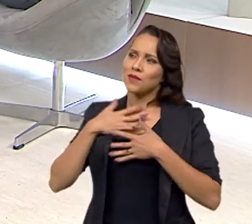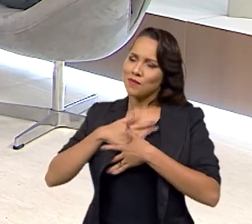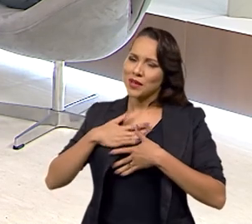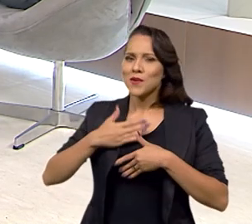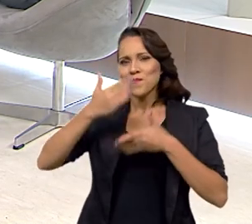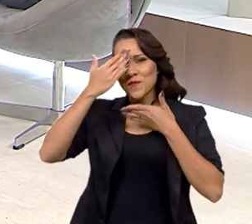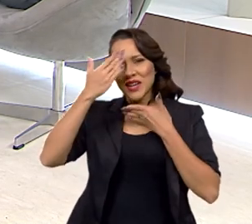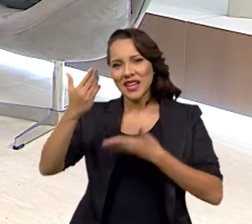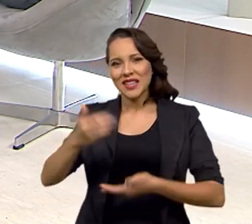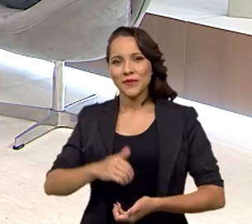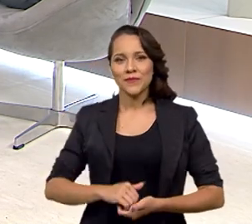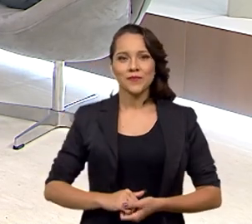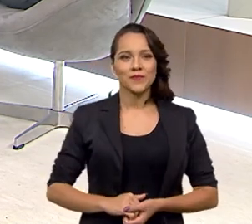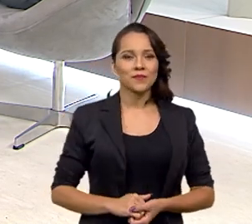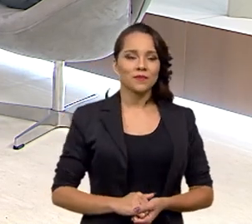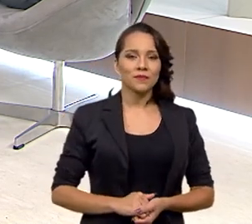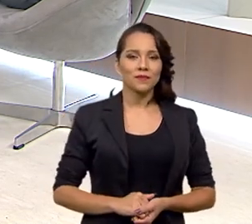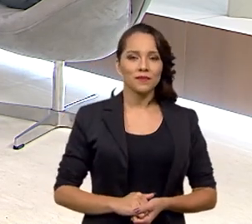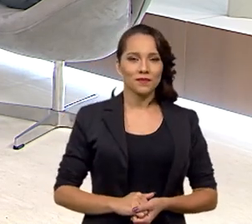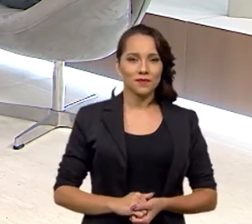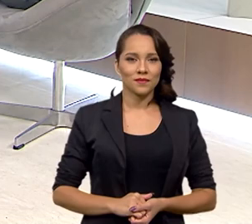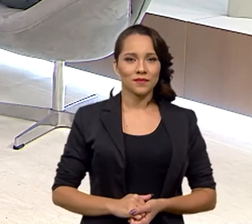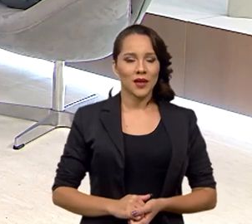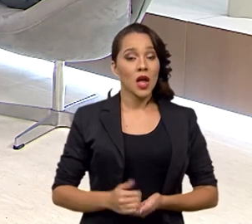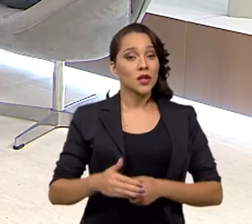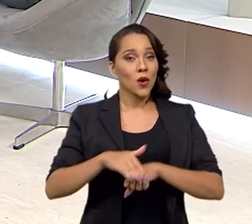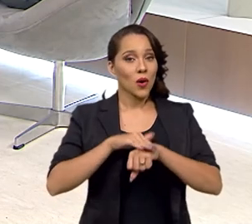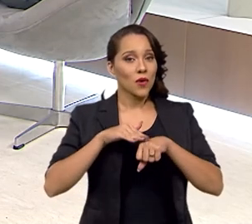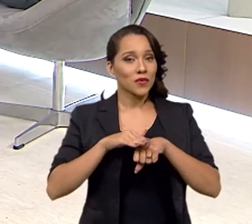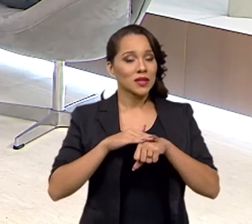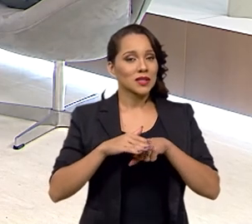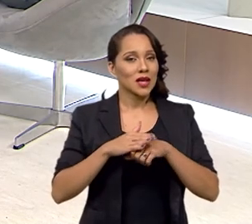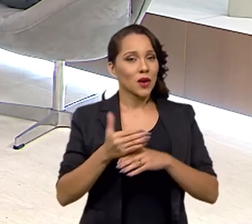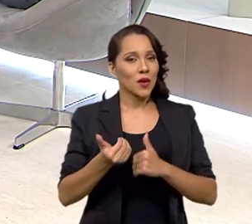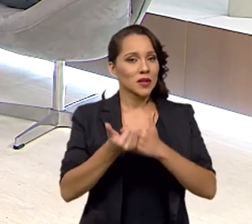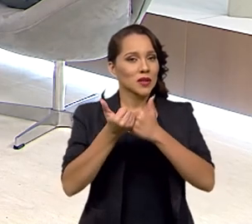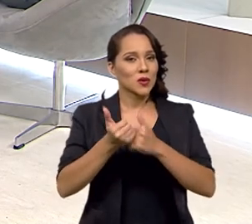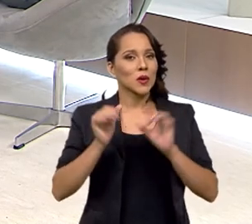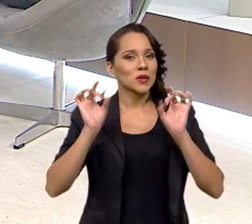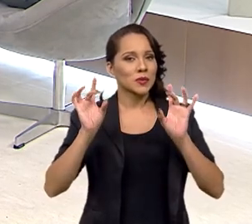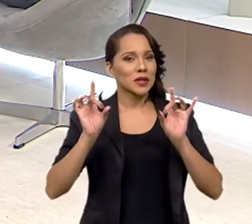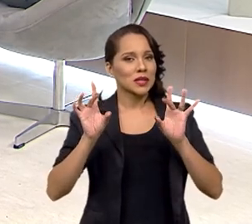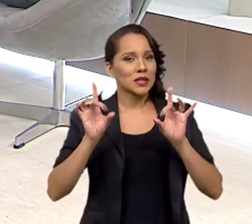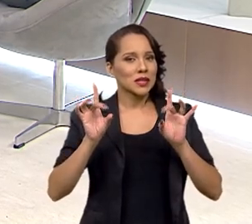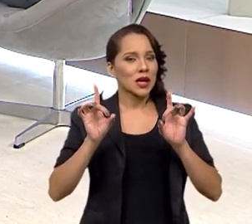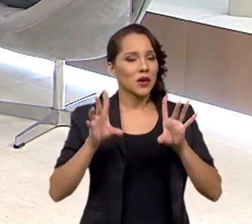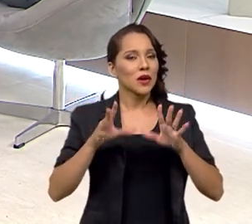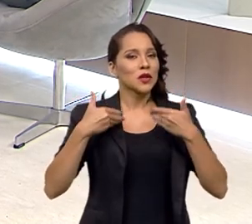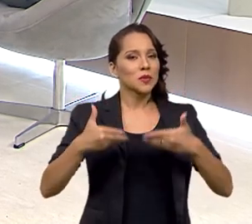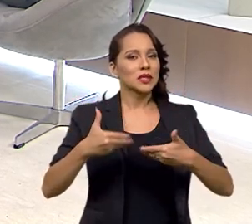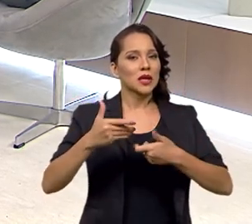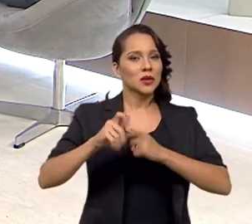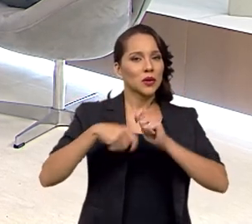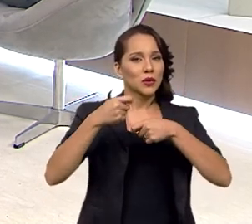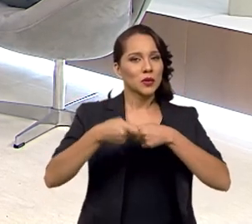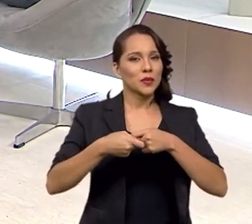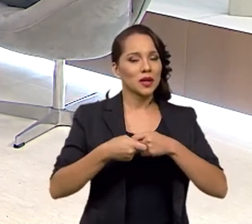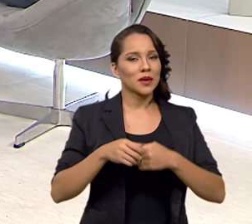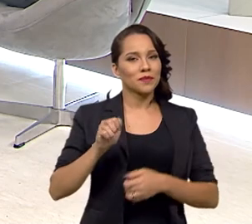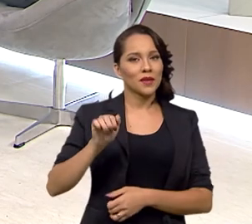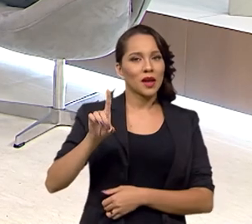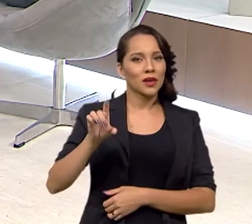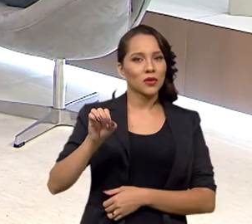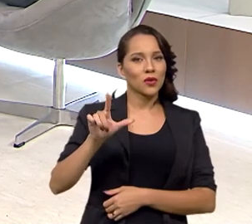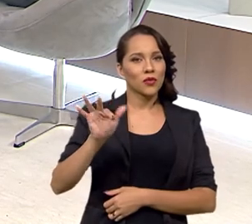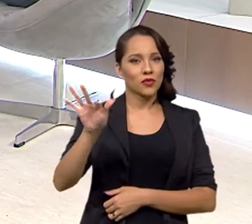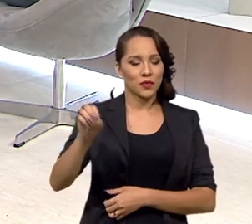mal para ver muito obrigado e eu conversei com assessoria especial de assuntos estratégicos do Ministério da economia adolphe